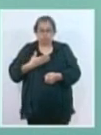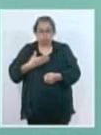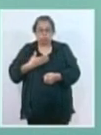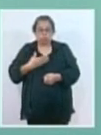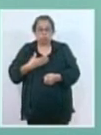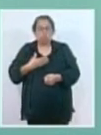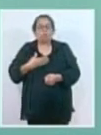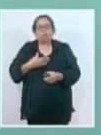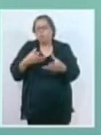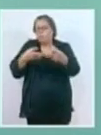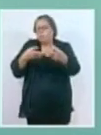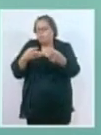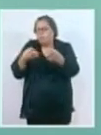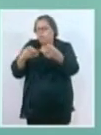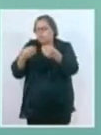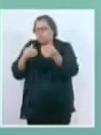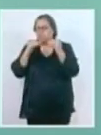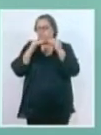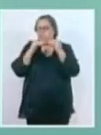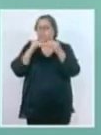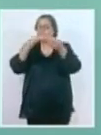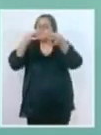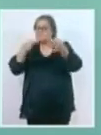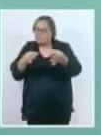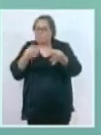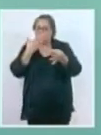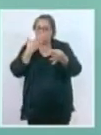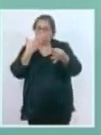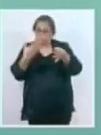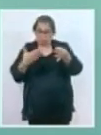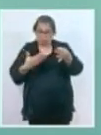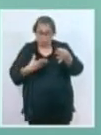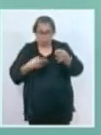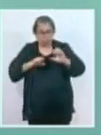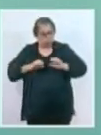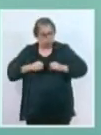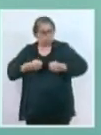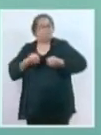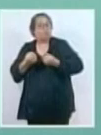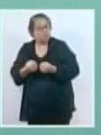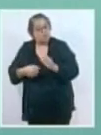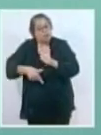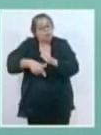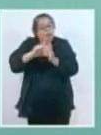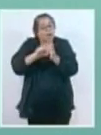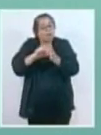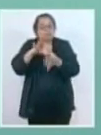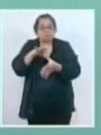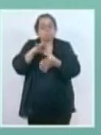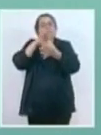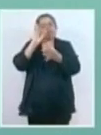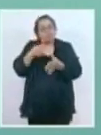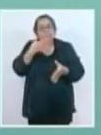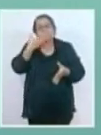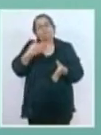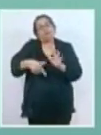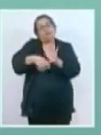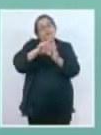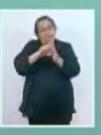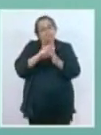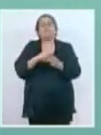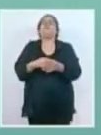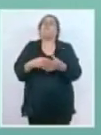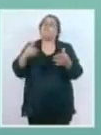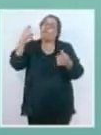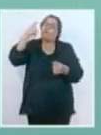entendendo a necessidade, a coerência dessa solicitação, eu me empenhei, antes ainda de ser eleito, eu já me empenhava para que houvesse a